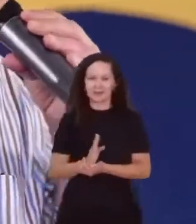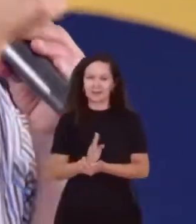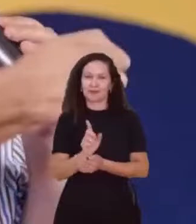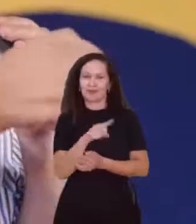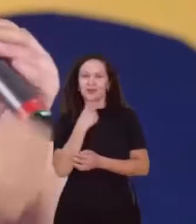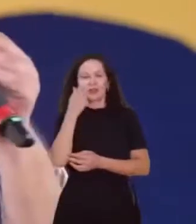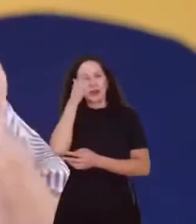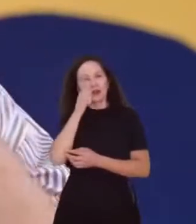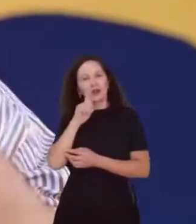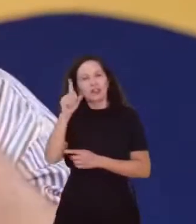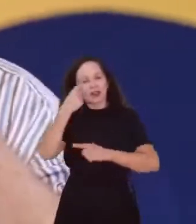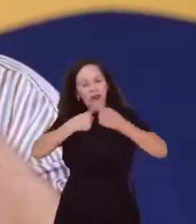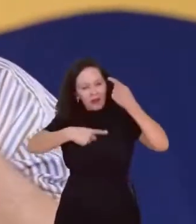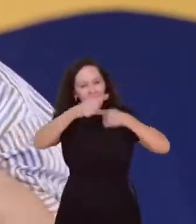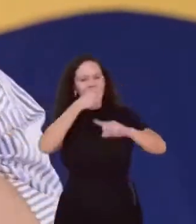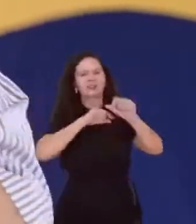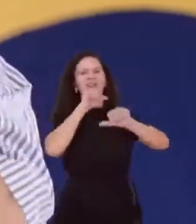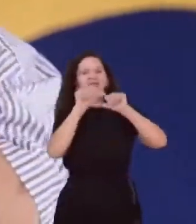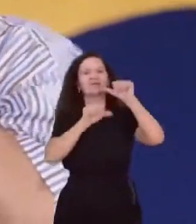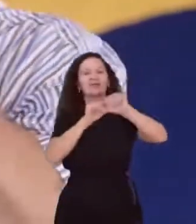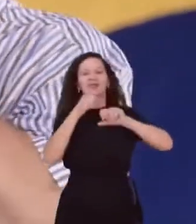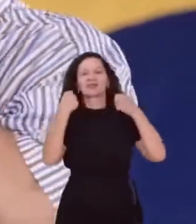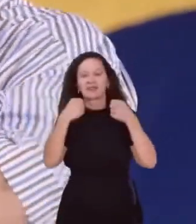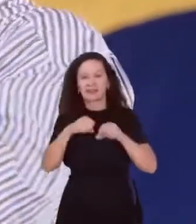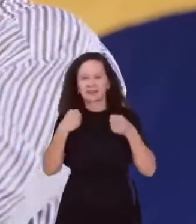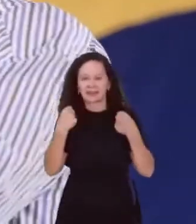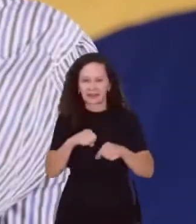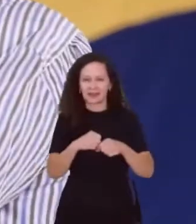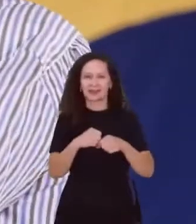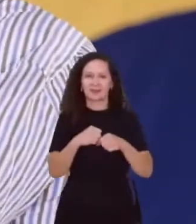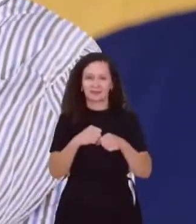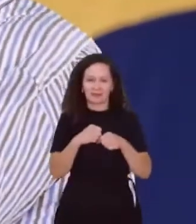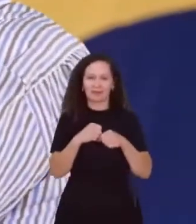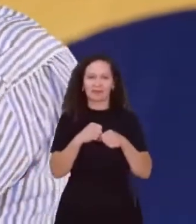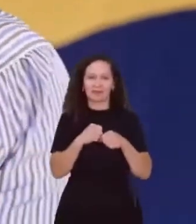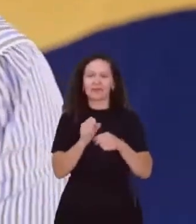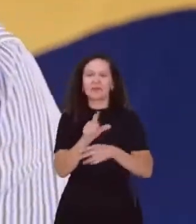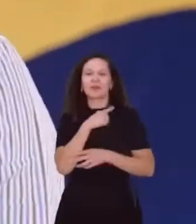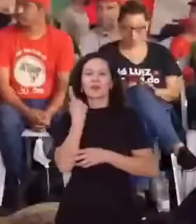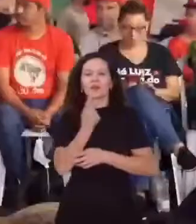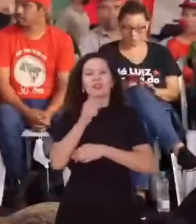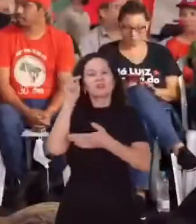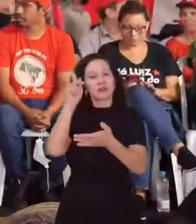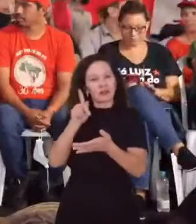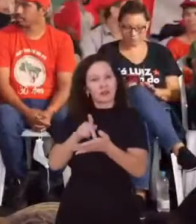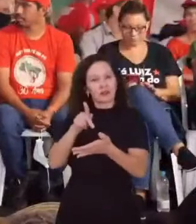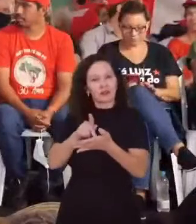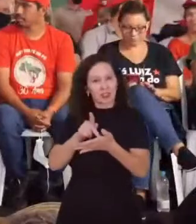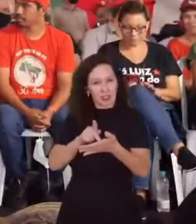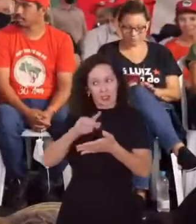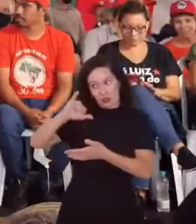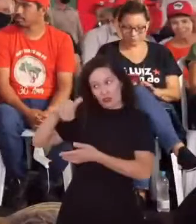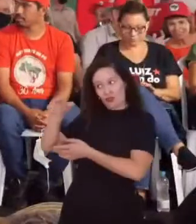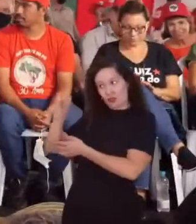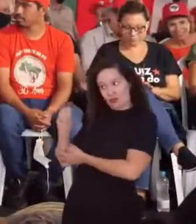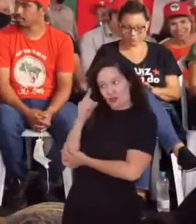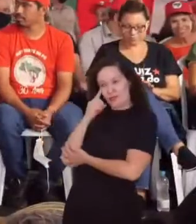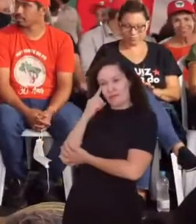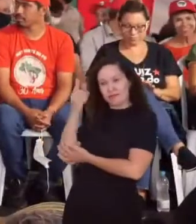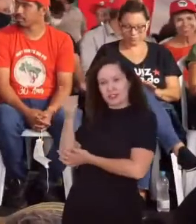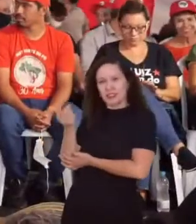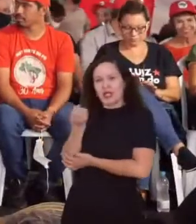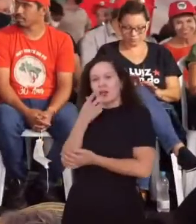alterações necessárias, para definitivamente, João Pedro, pensar na reforma agrária